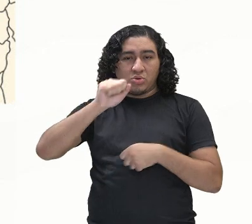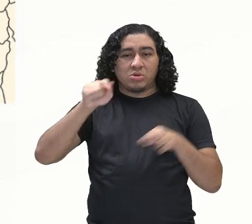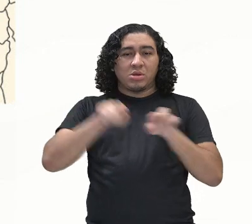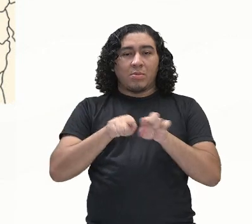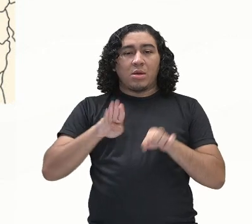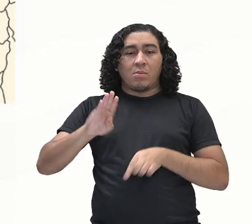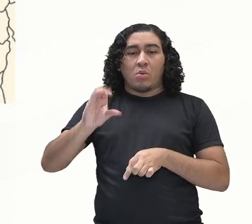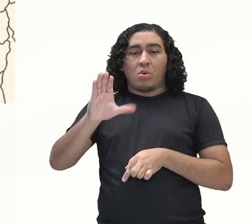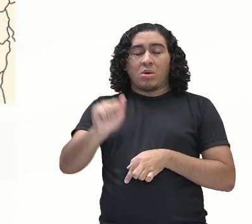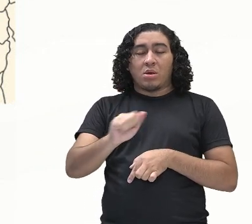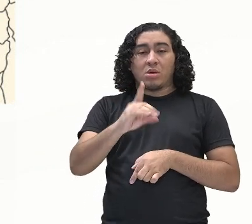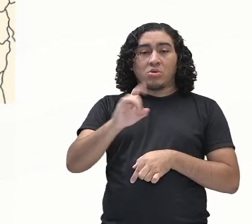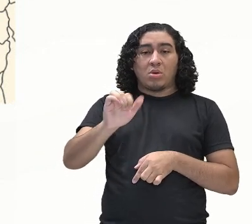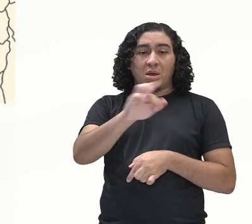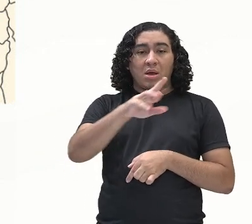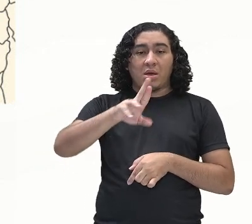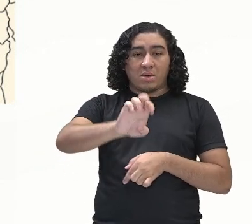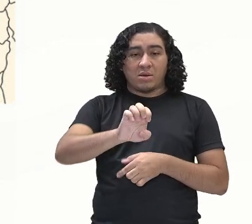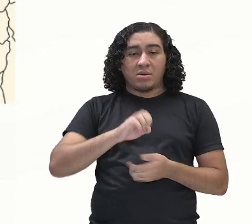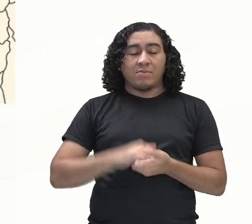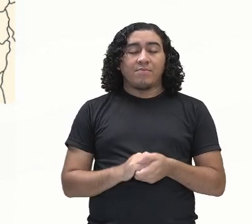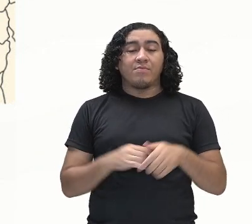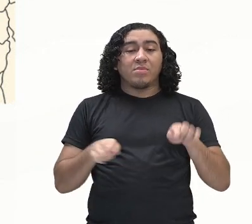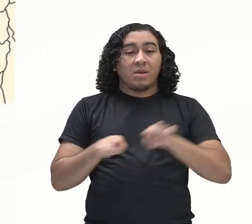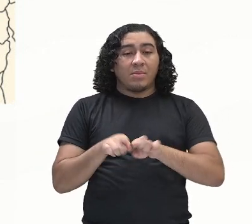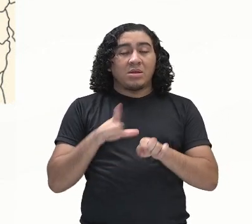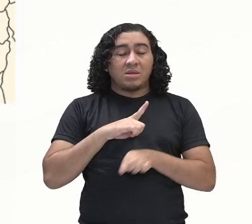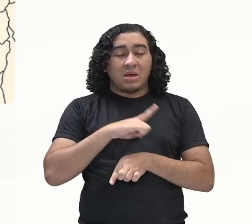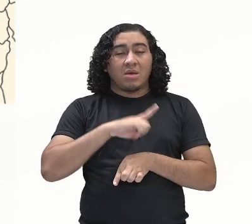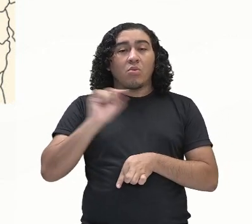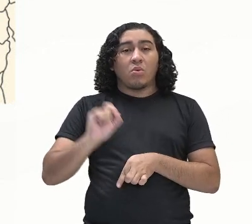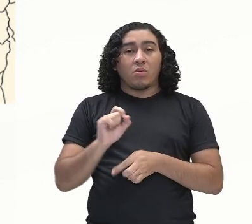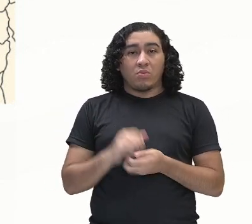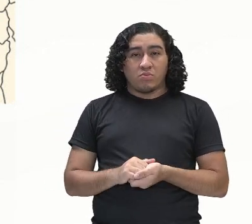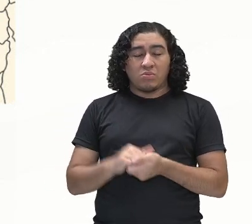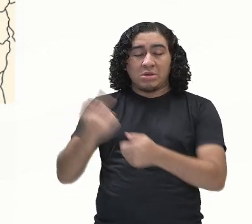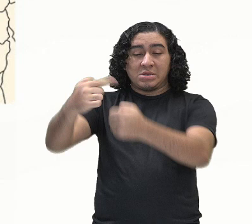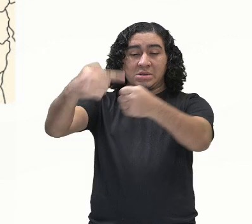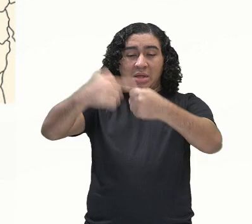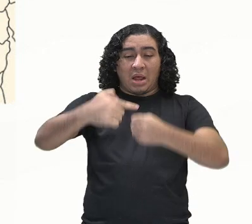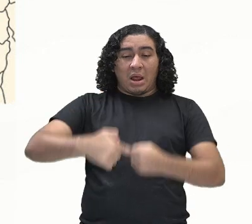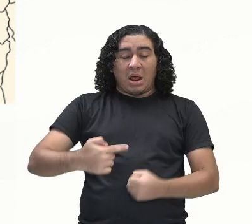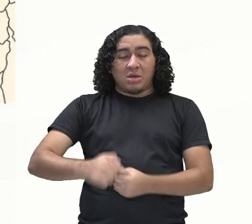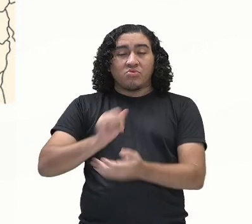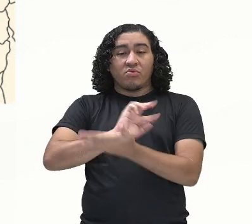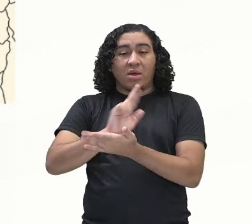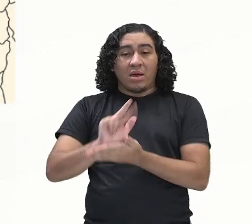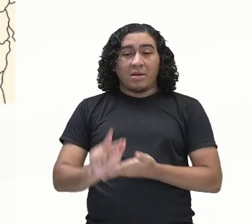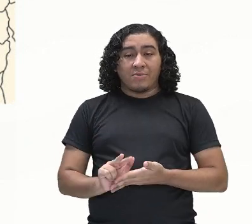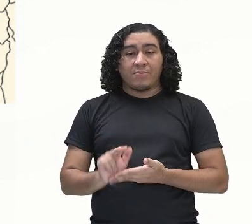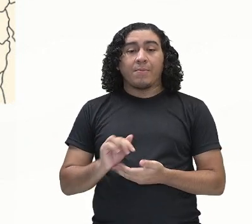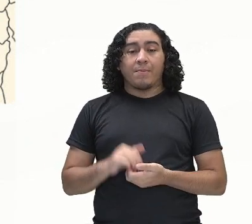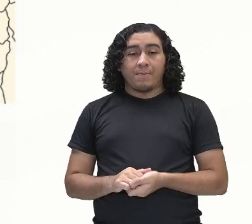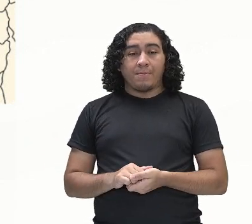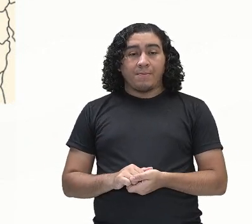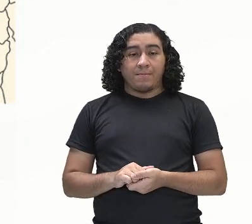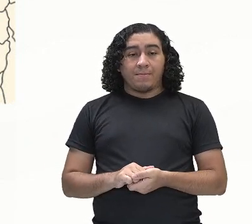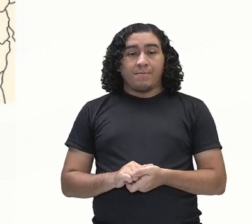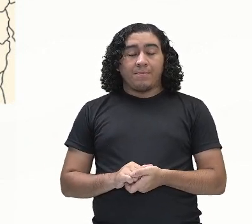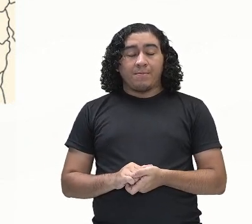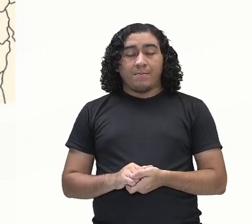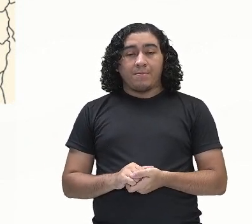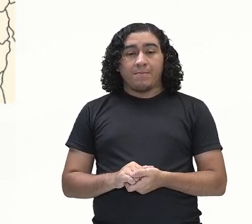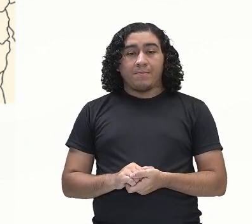Acre, e ali no Acre, a gente já tem Cruzeiro do Sul, Sena Madureira, Brasileia e aqui Chapuri, tá